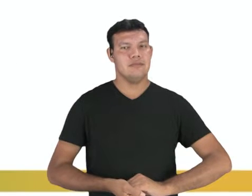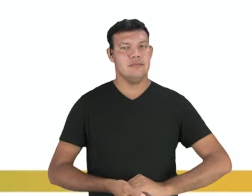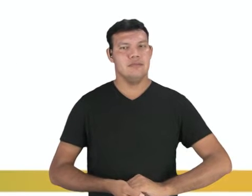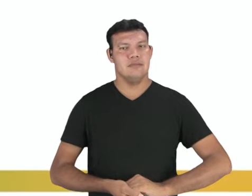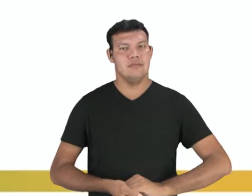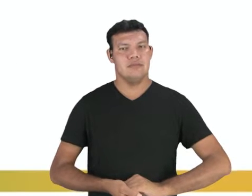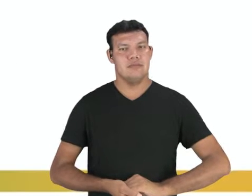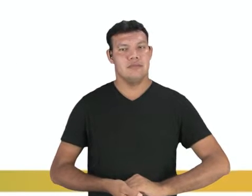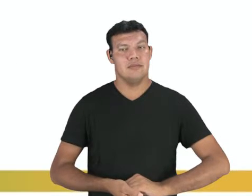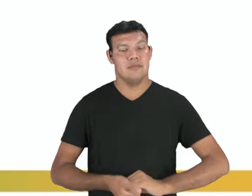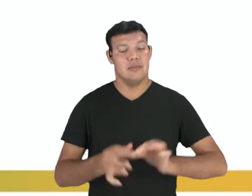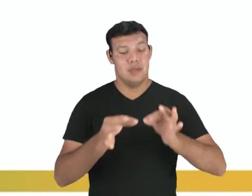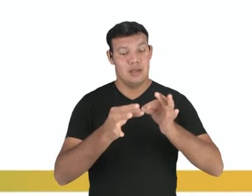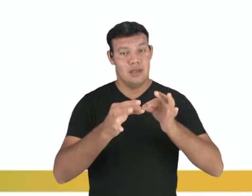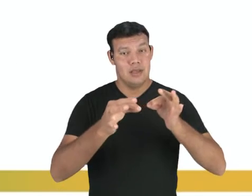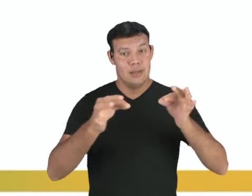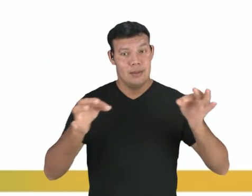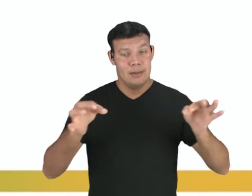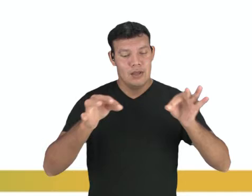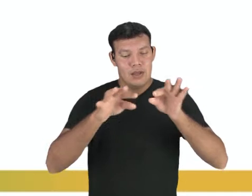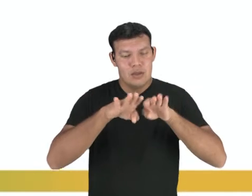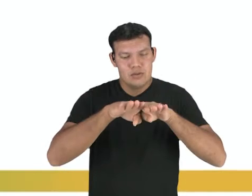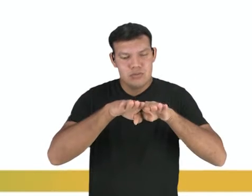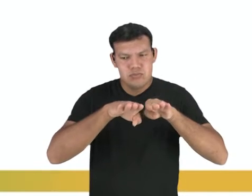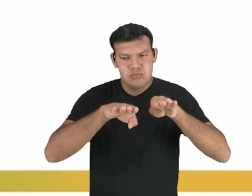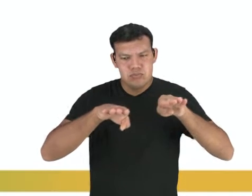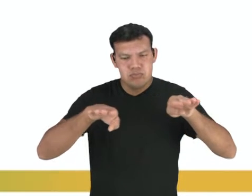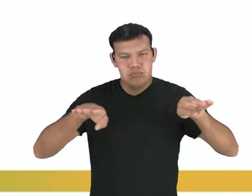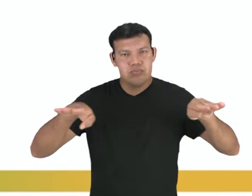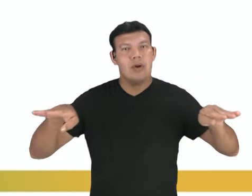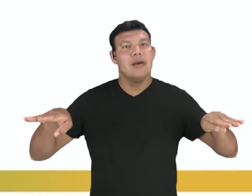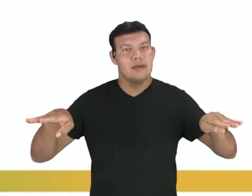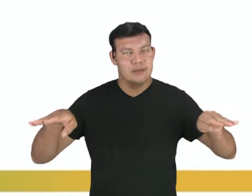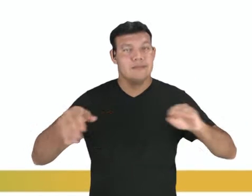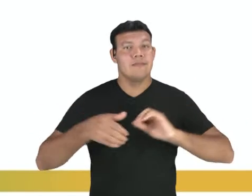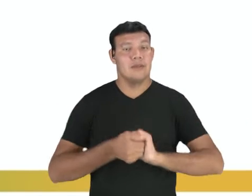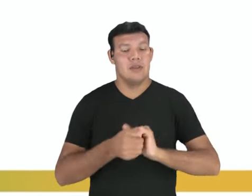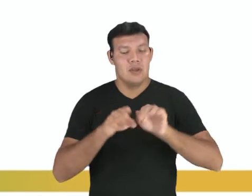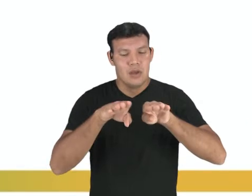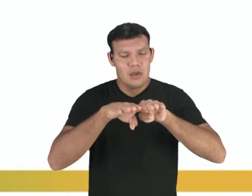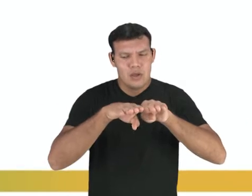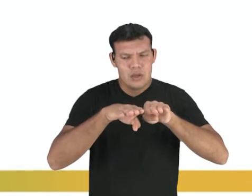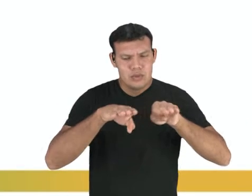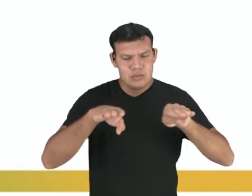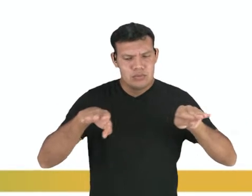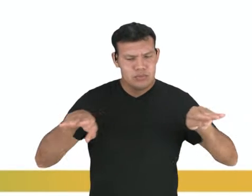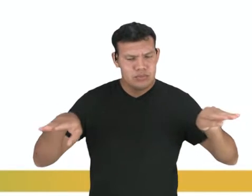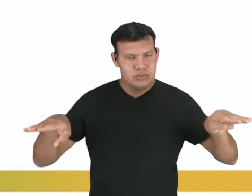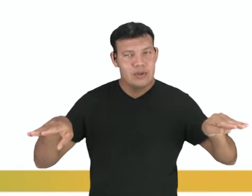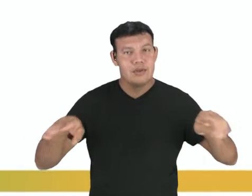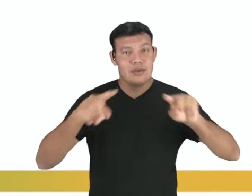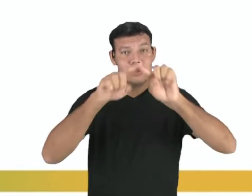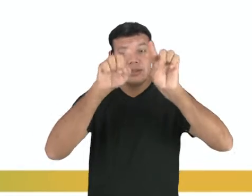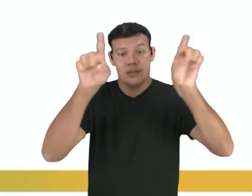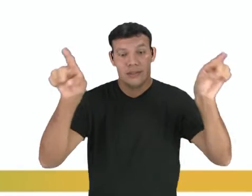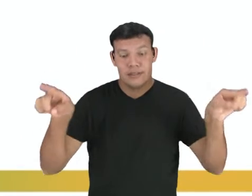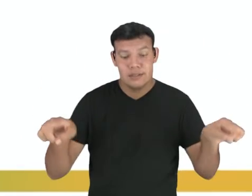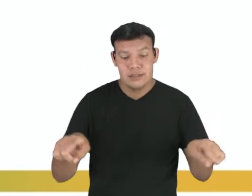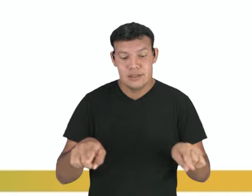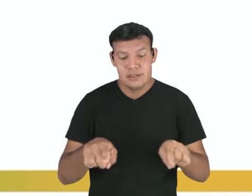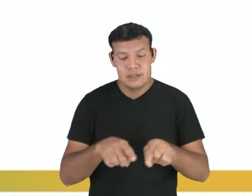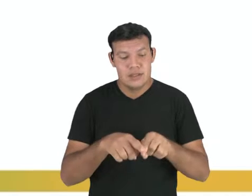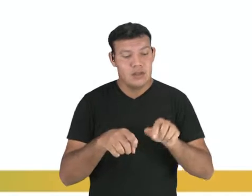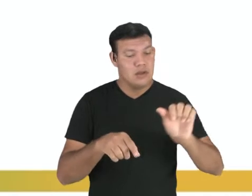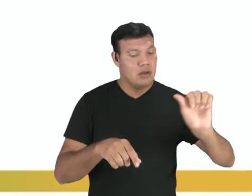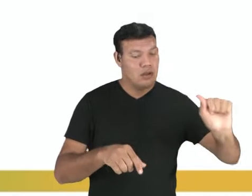é das medidas a linear e angular a medida linear de um arco qualquer é a